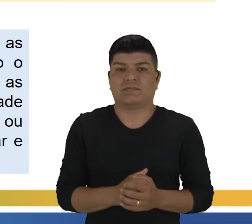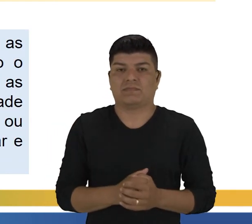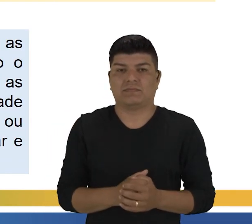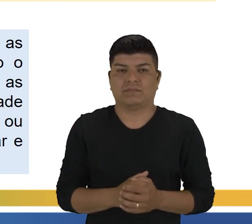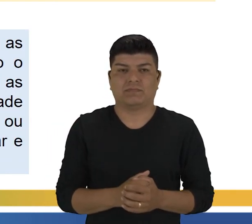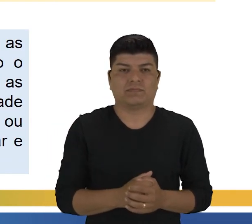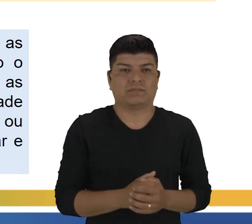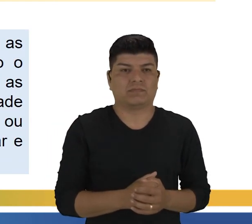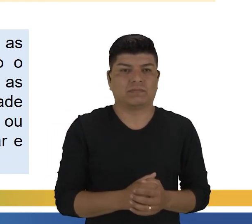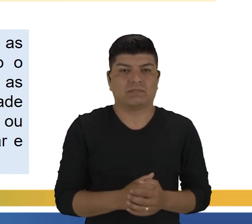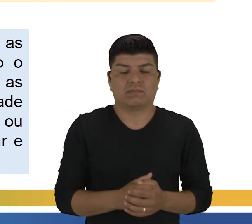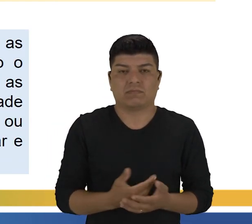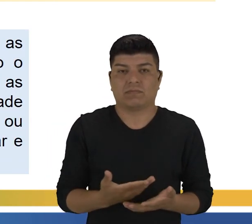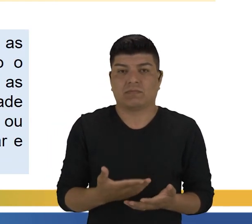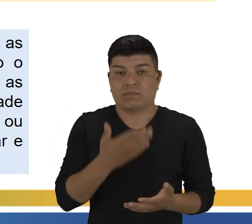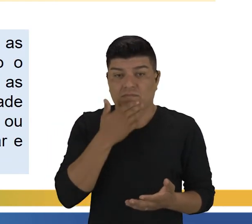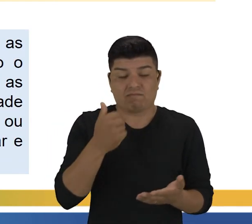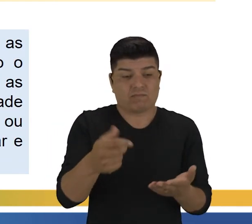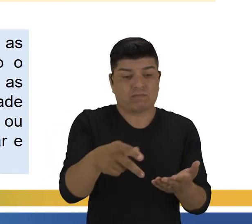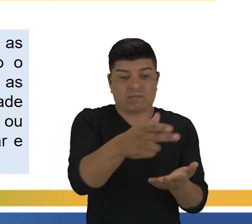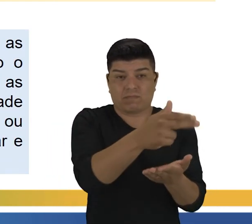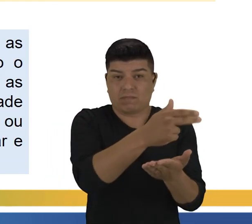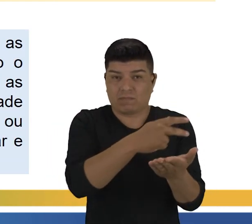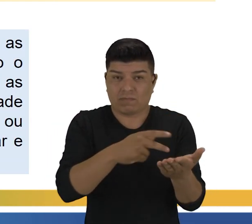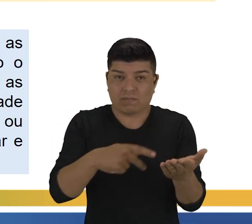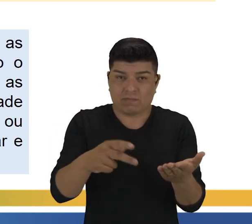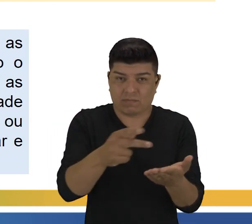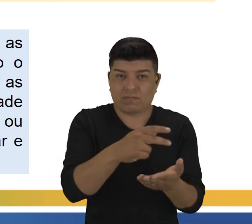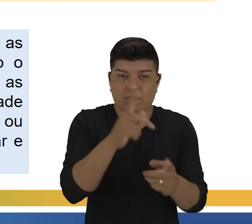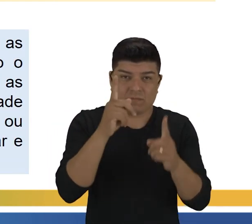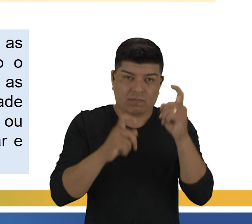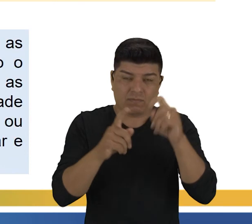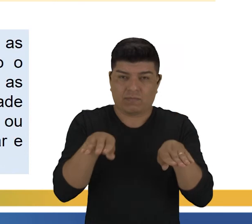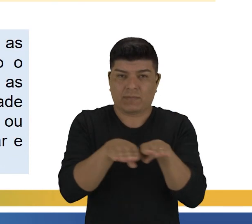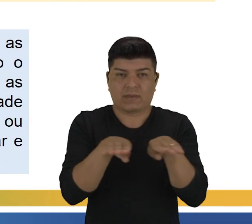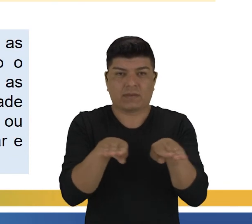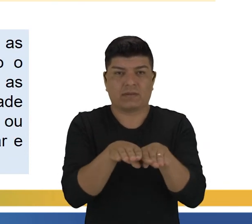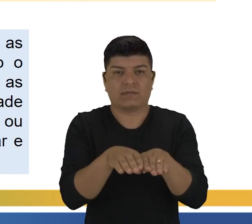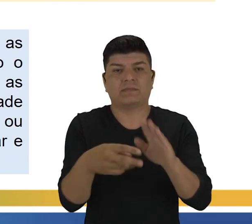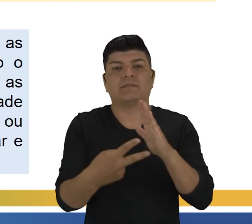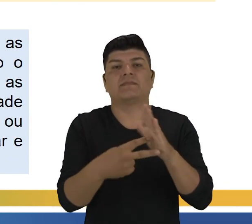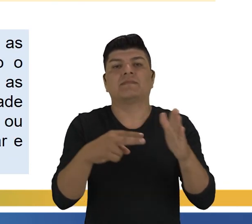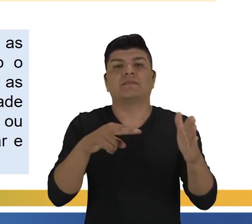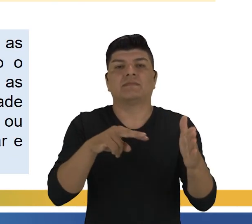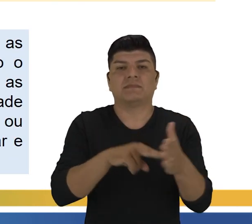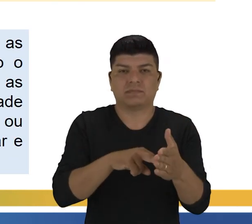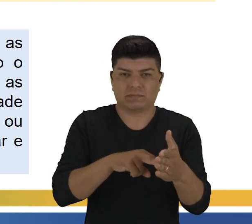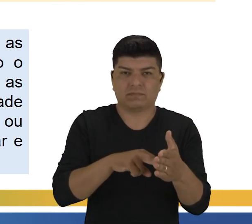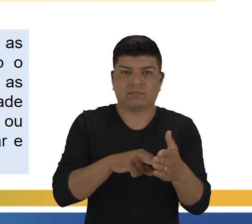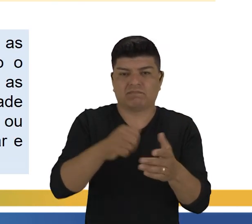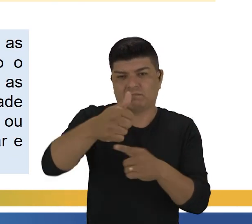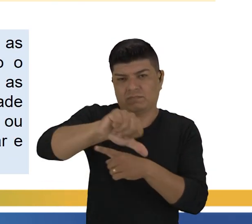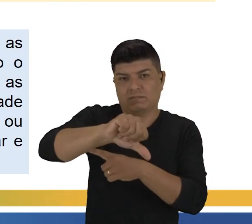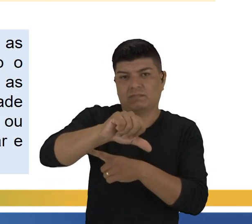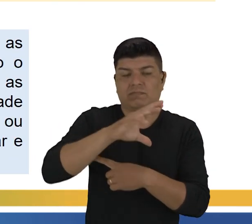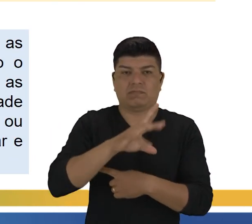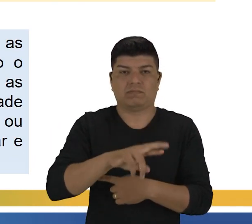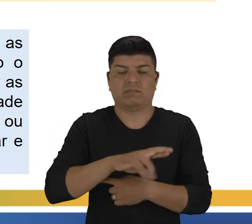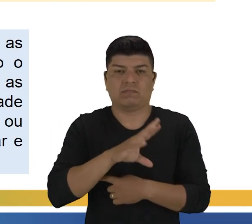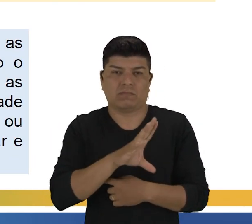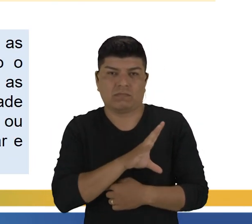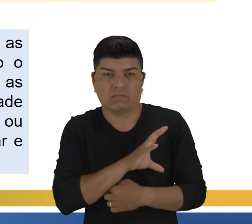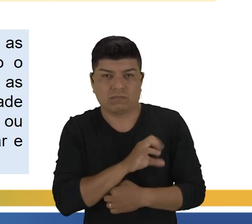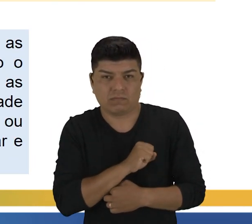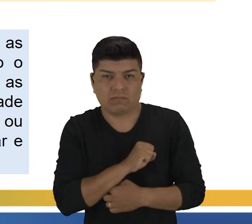Então, nada melhor que na arte também termos essa expressão. E o que quer dizer a negação do amor platônico e do